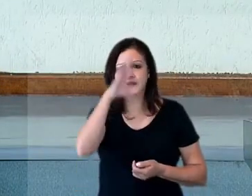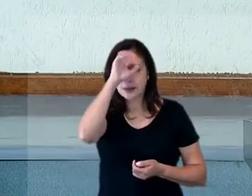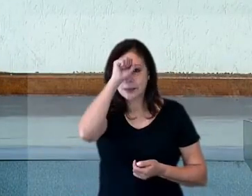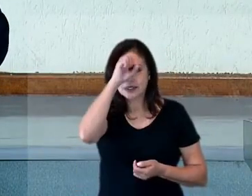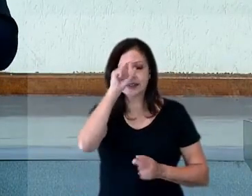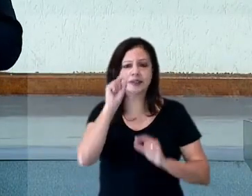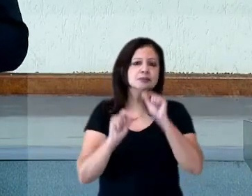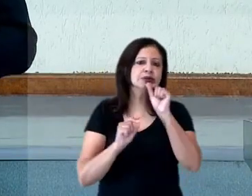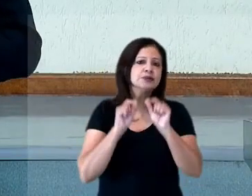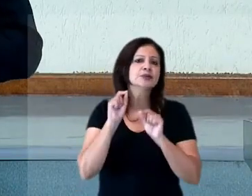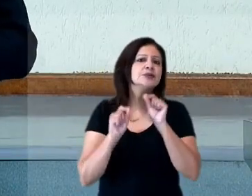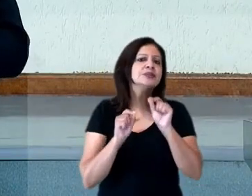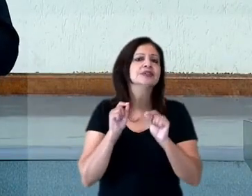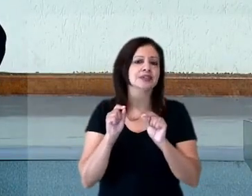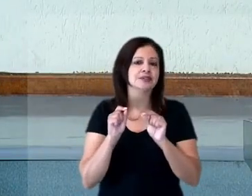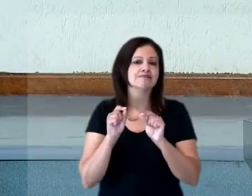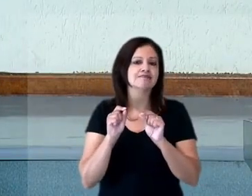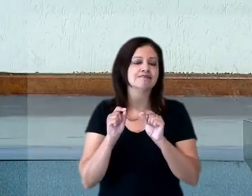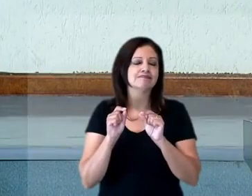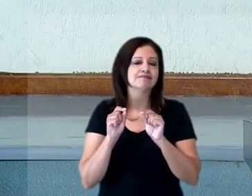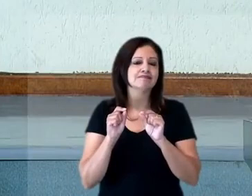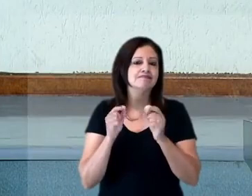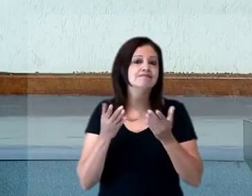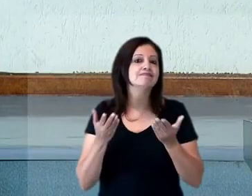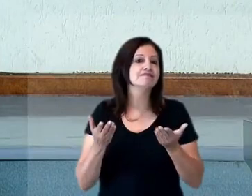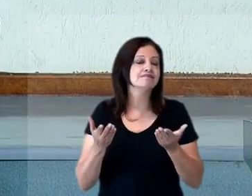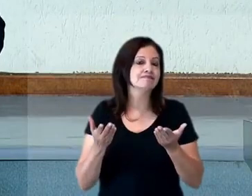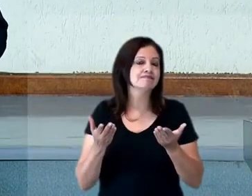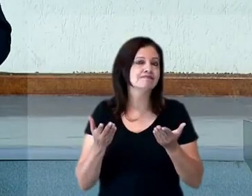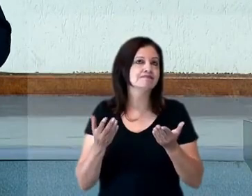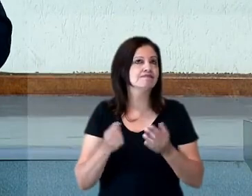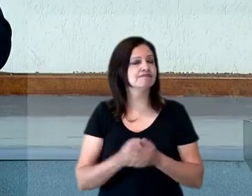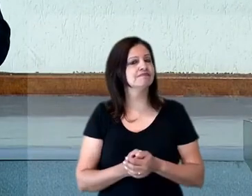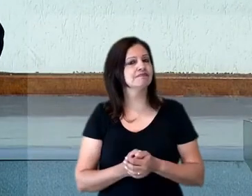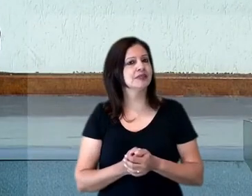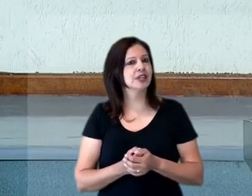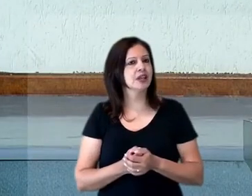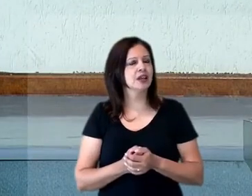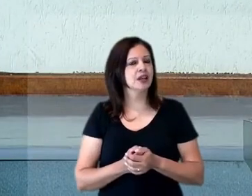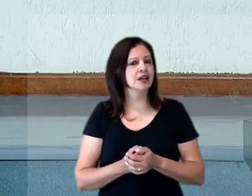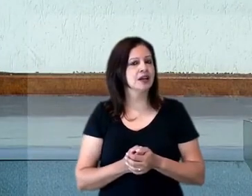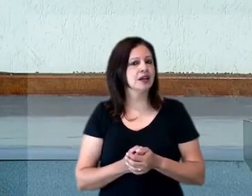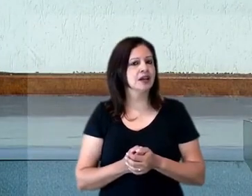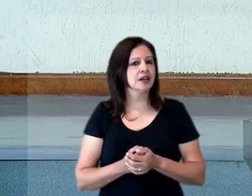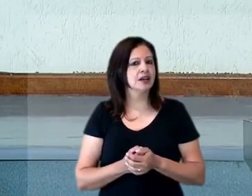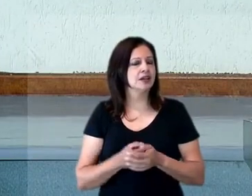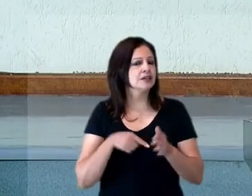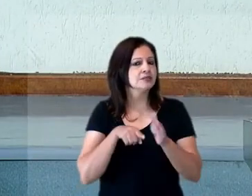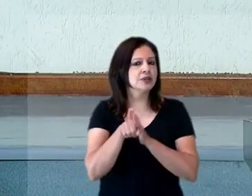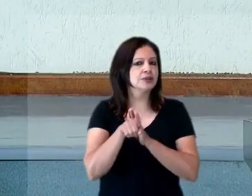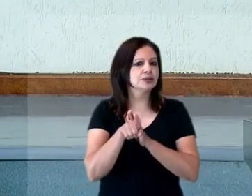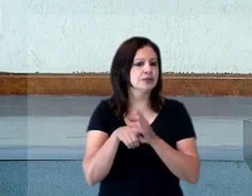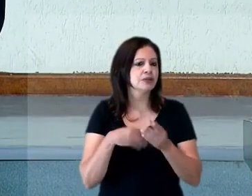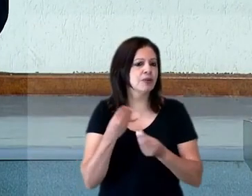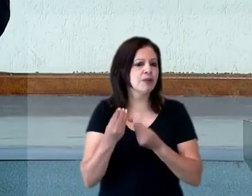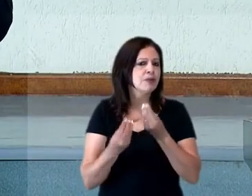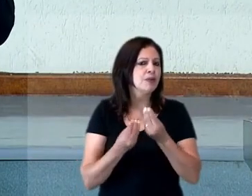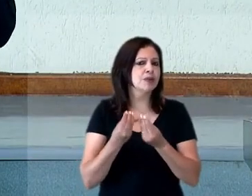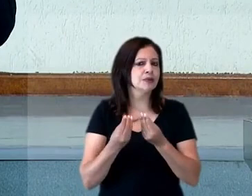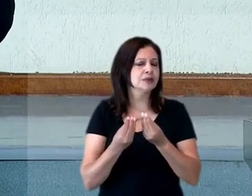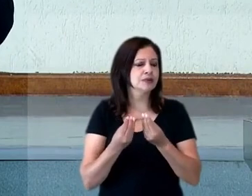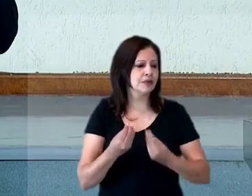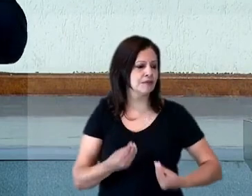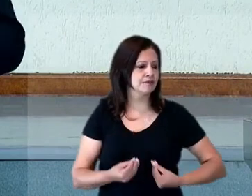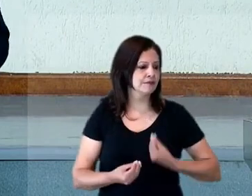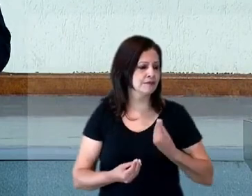uma pergunta: como que nós temos lidado com as provações? Como que você tem